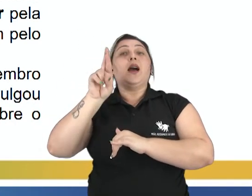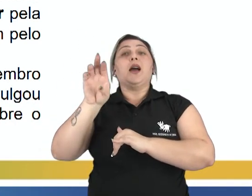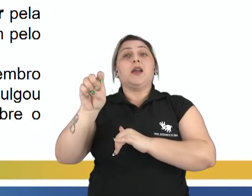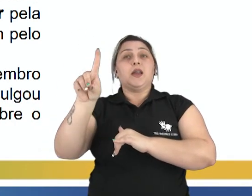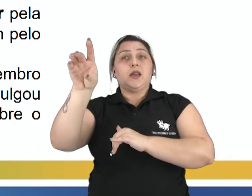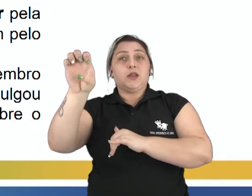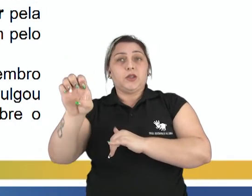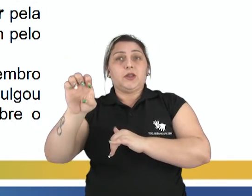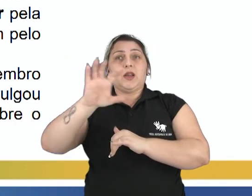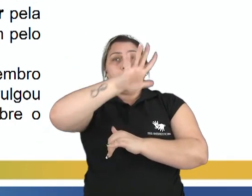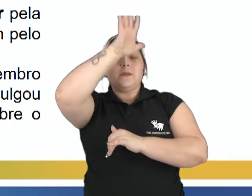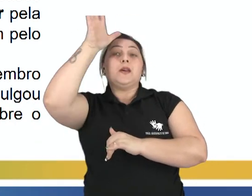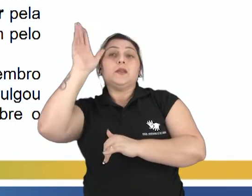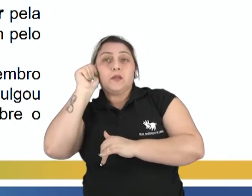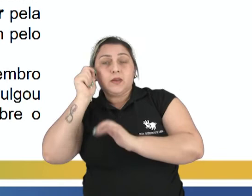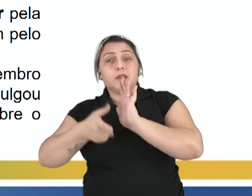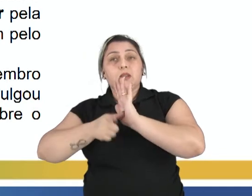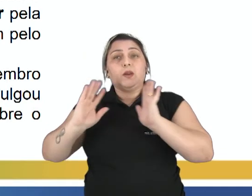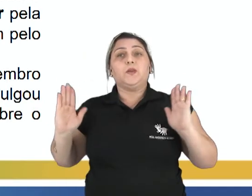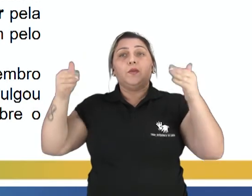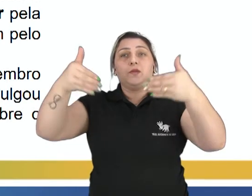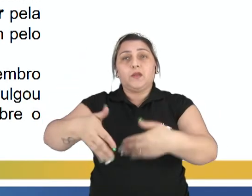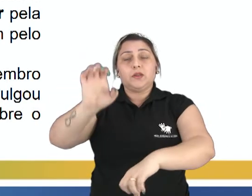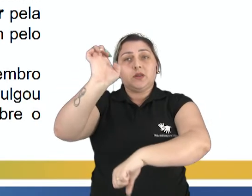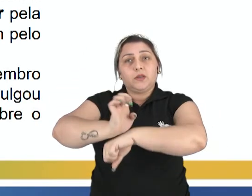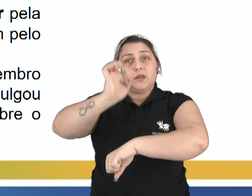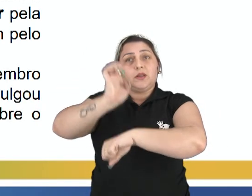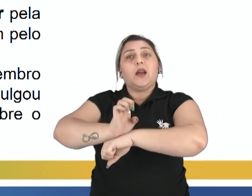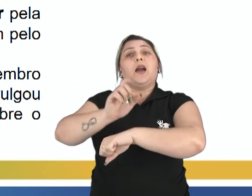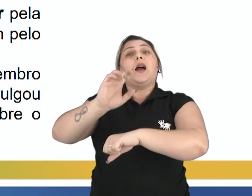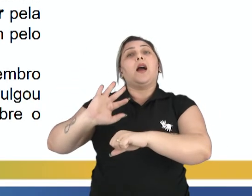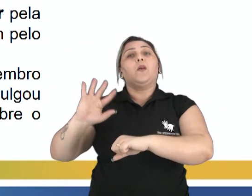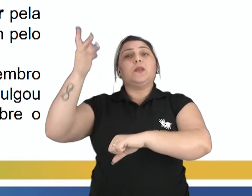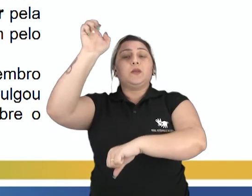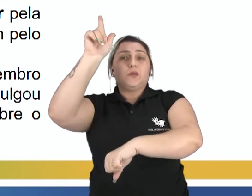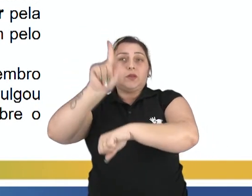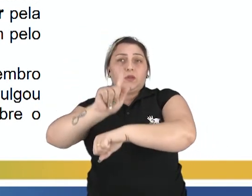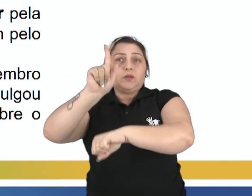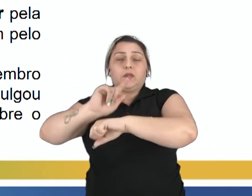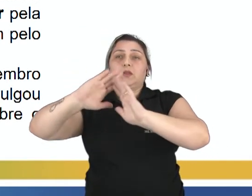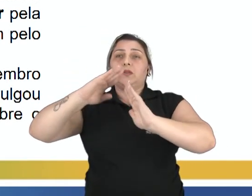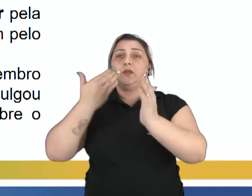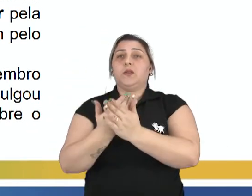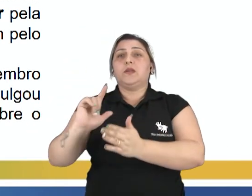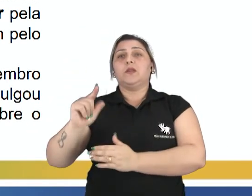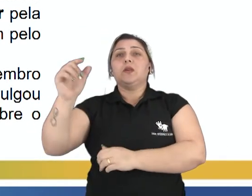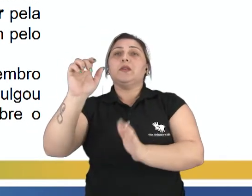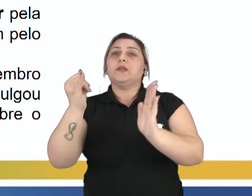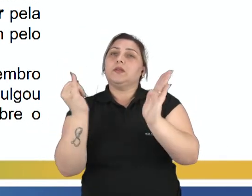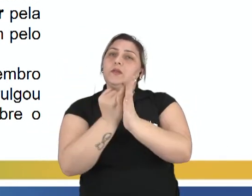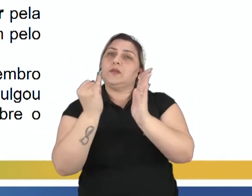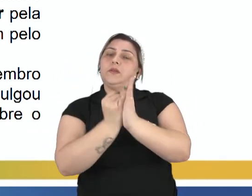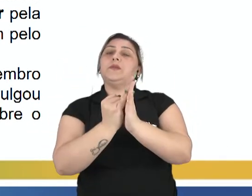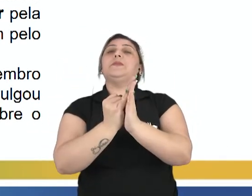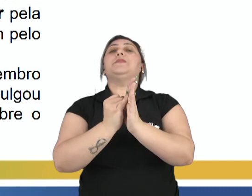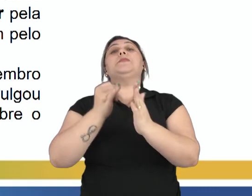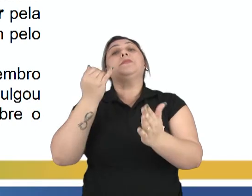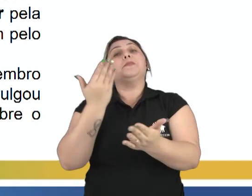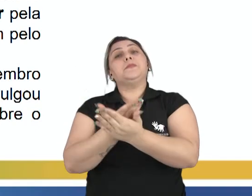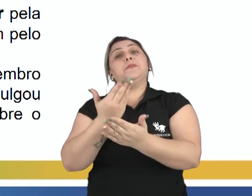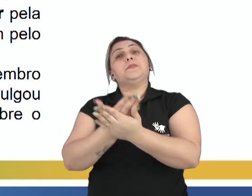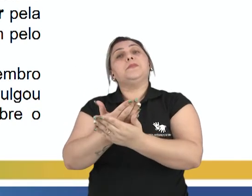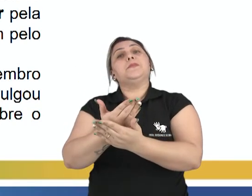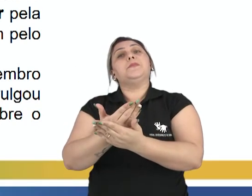Acre, antes do Fórum Estadual de Educação, que ocorre com gestores das escolas e outras instituições. As aulas presenciais nas